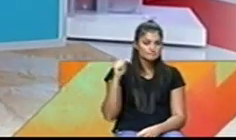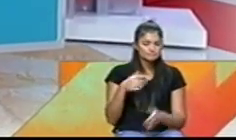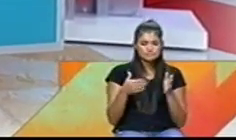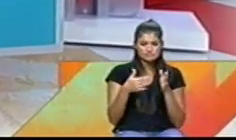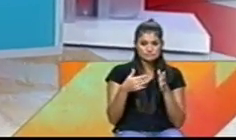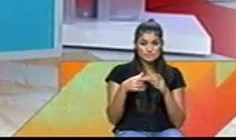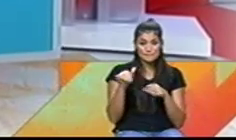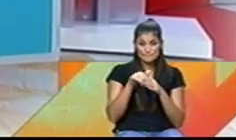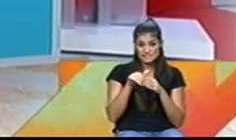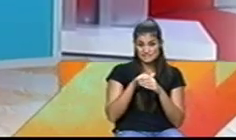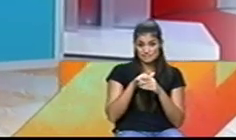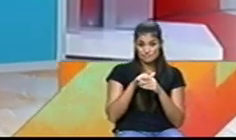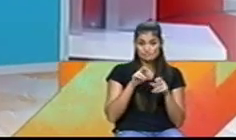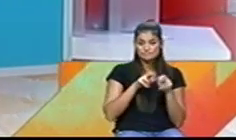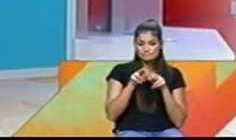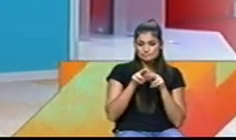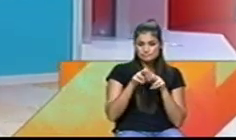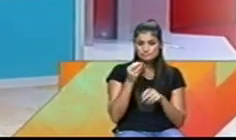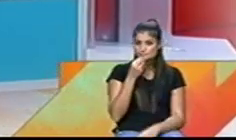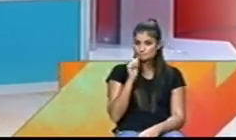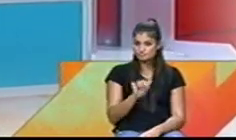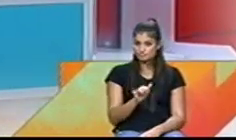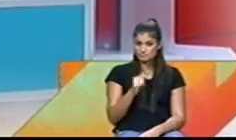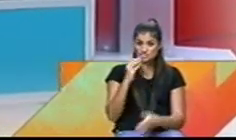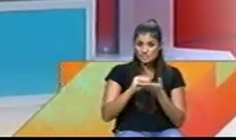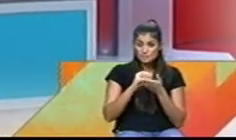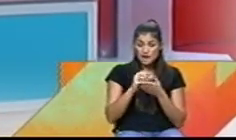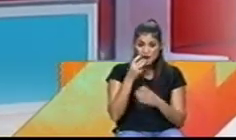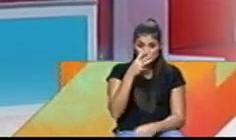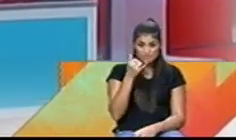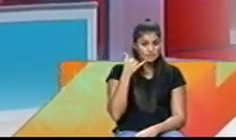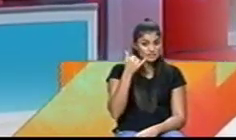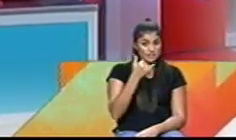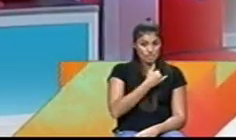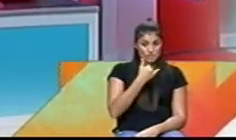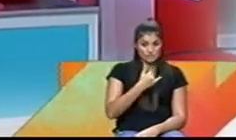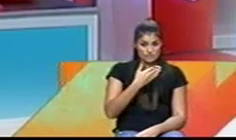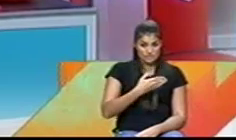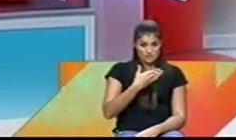cozinhá-lo. Participe num delicioso duelo gastronómico. Inscreva-se, mas rápido. Ligue para o